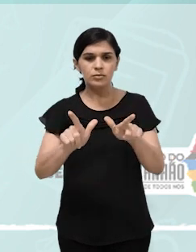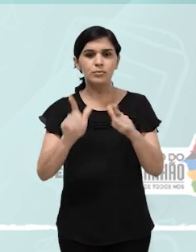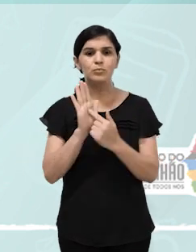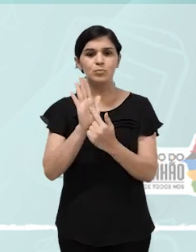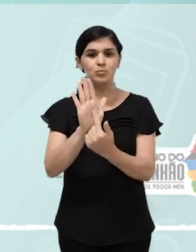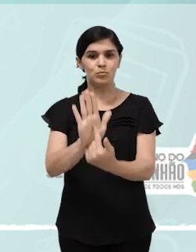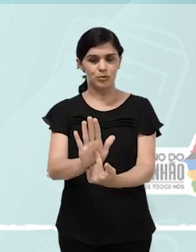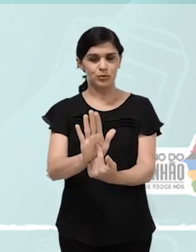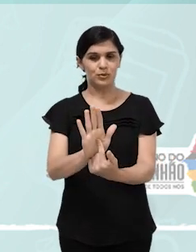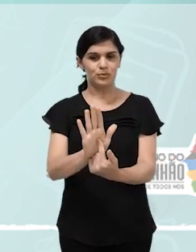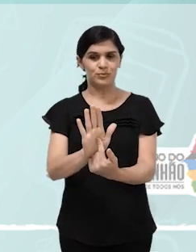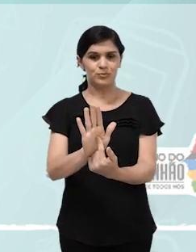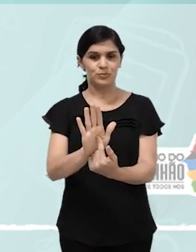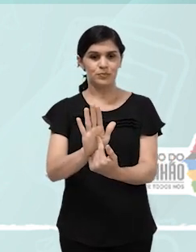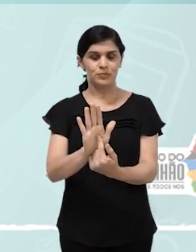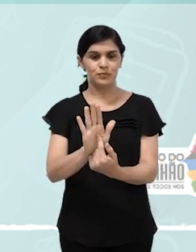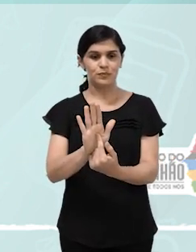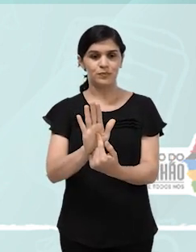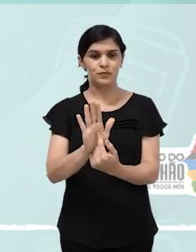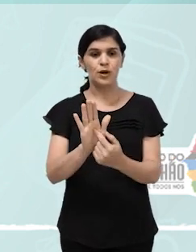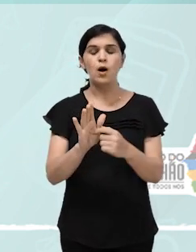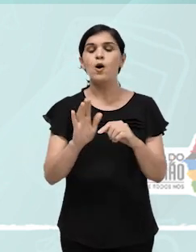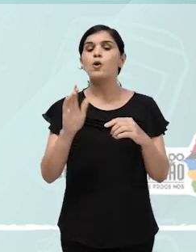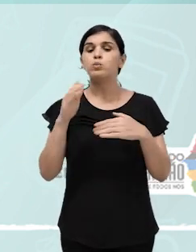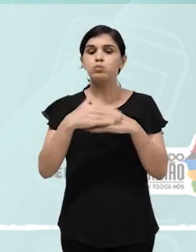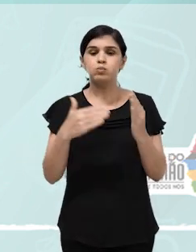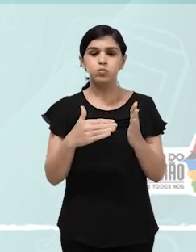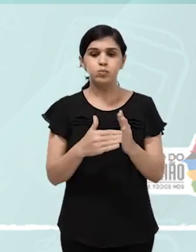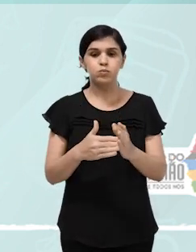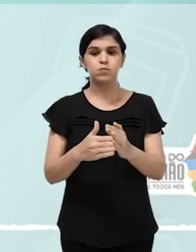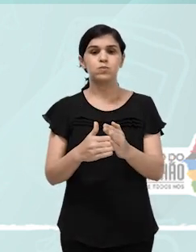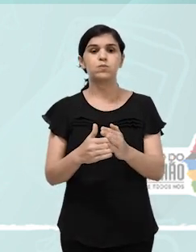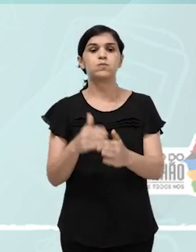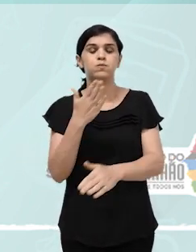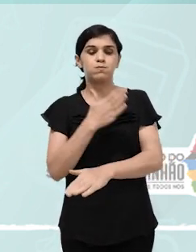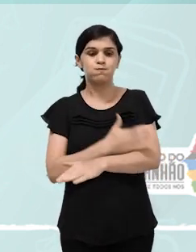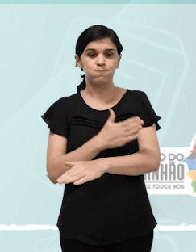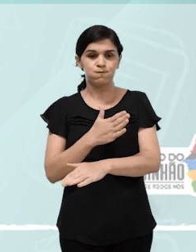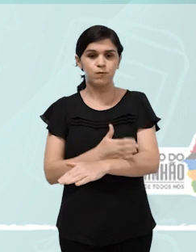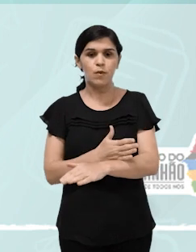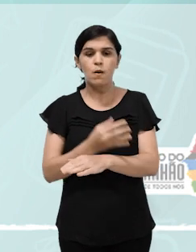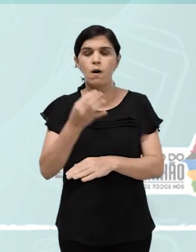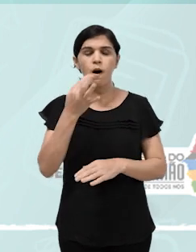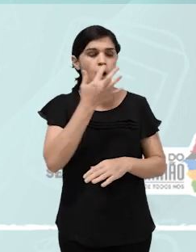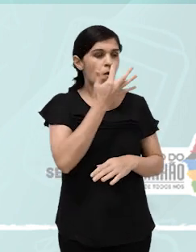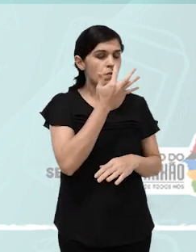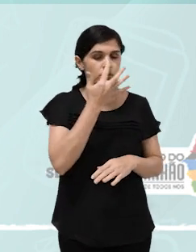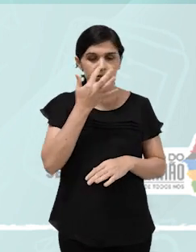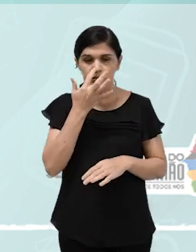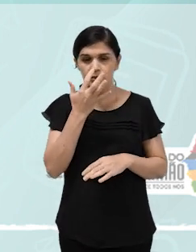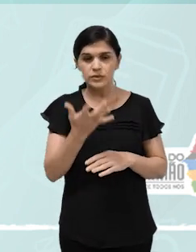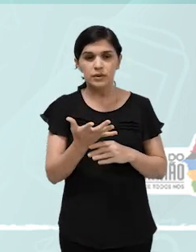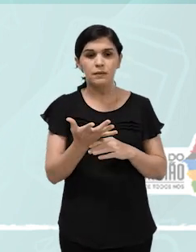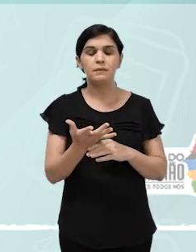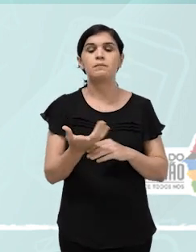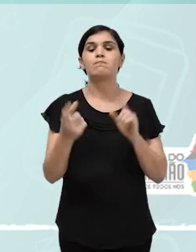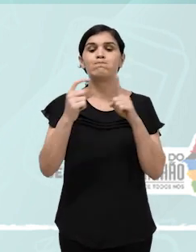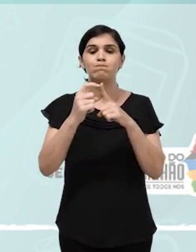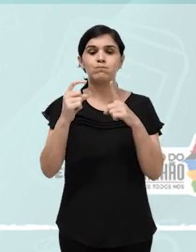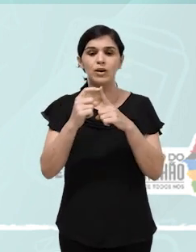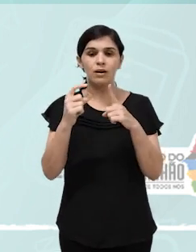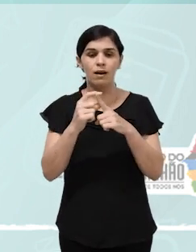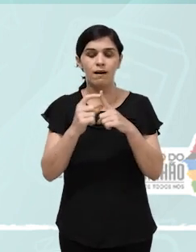empregada atualmente. Contudo, na Idade Média, observada nas cantigas medievais, a palavra amigo significou